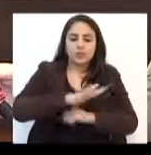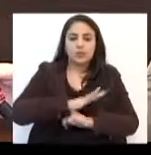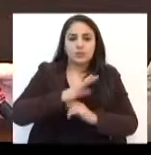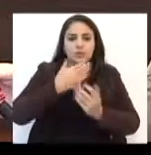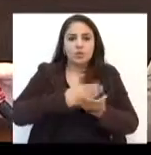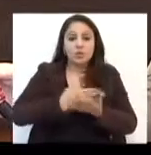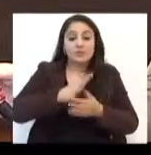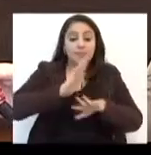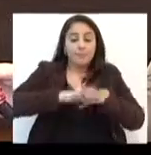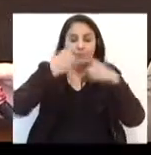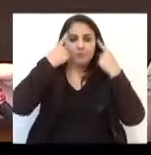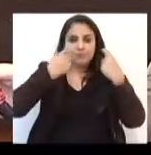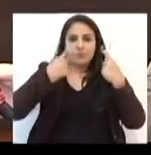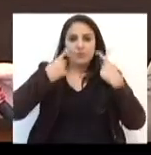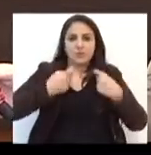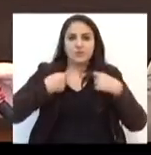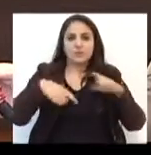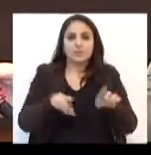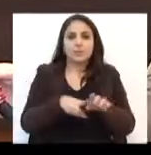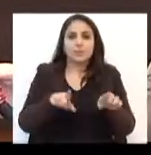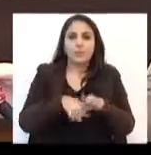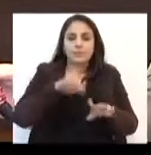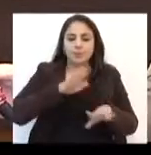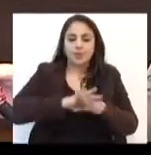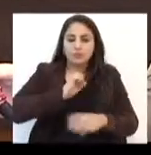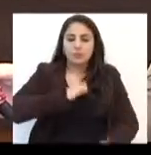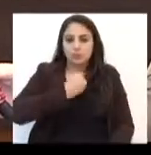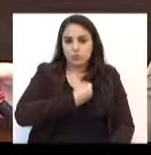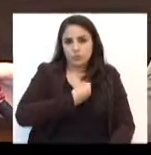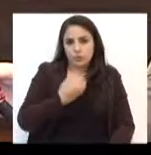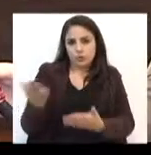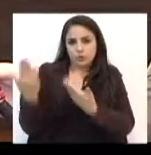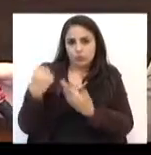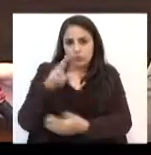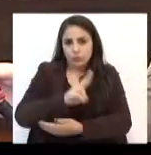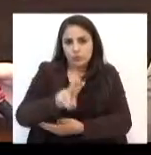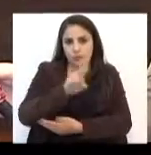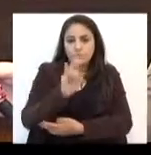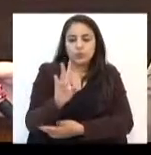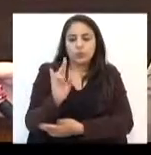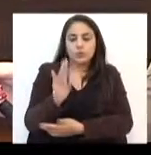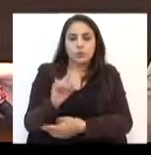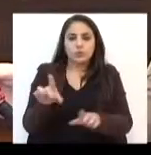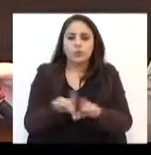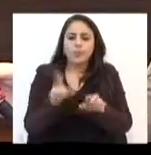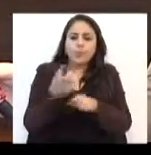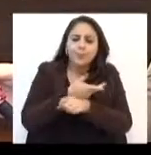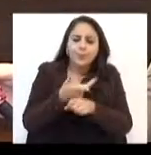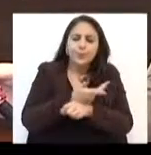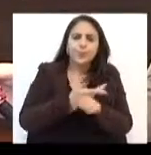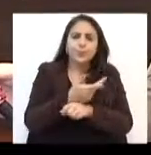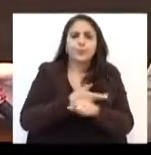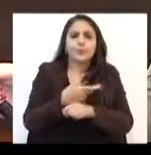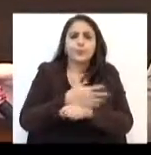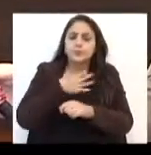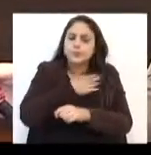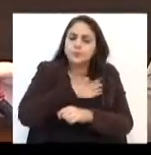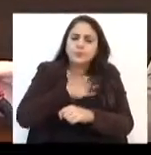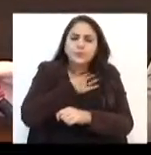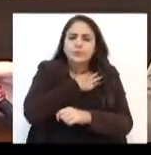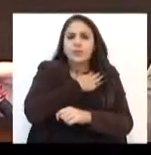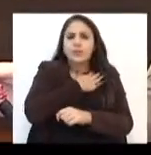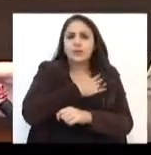se tornasse mais violenta e um maior número de jovens usuários de drogas procurando satisfazer